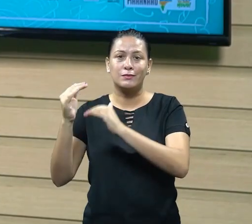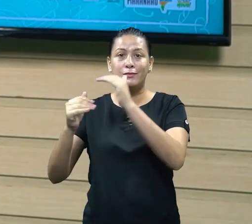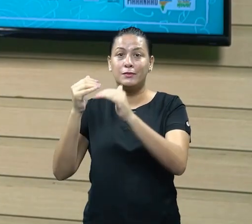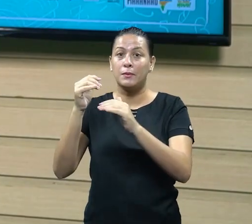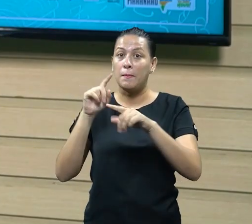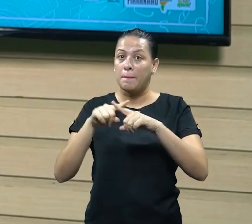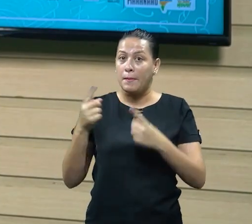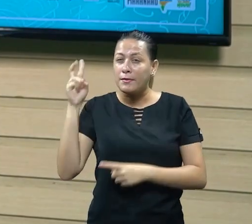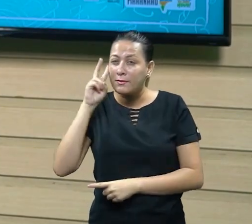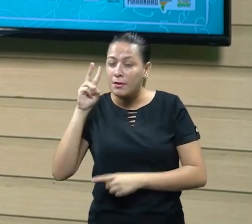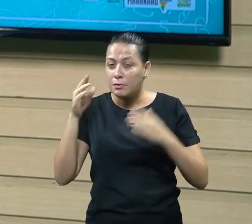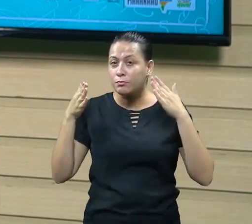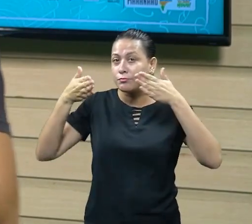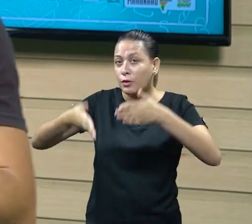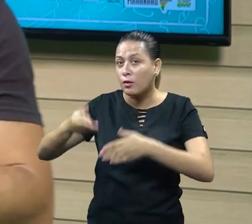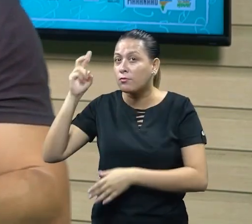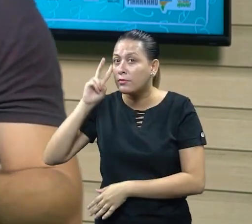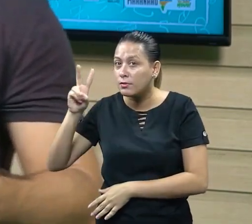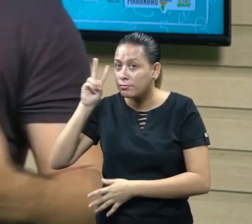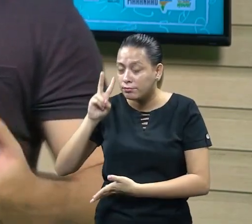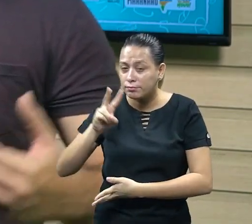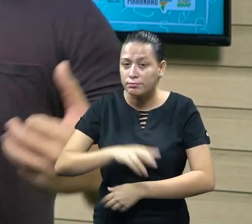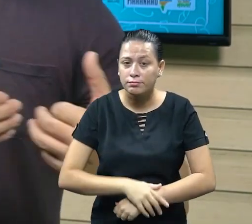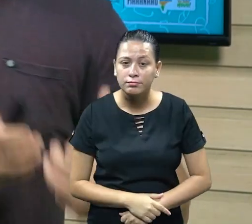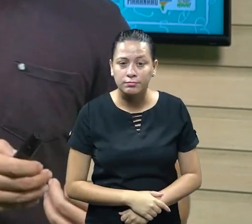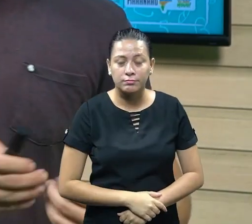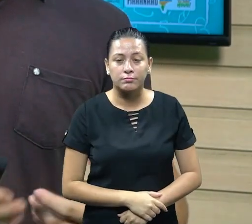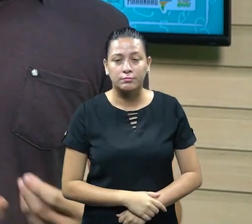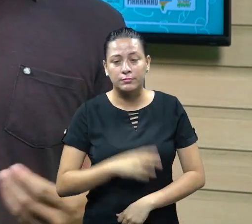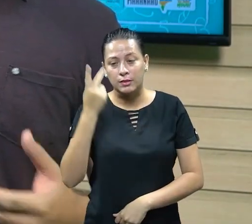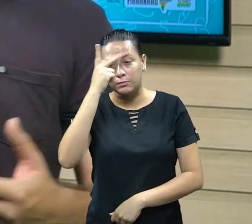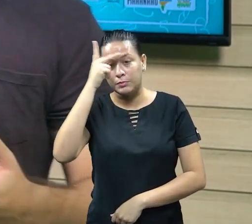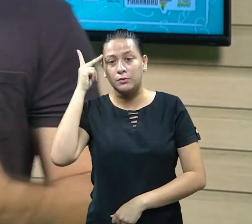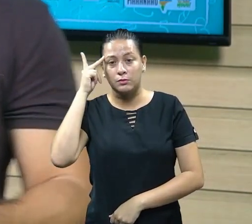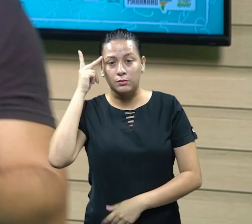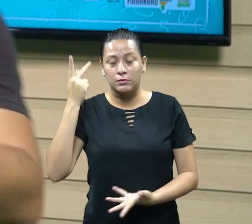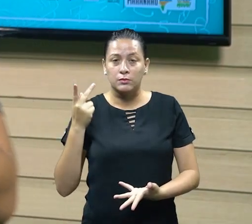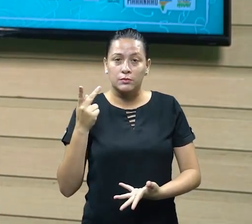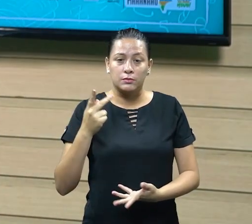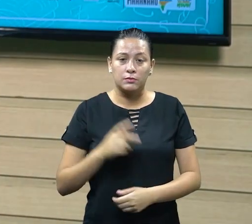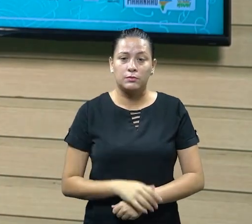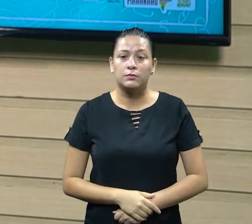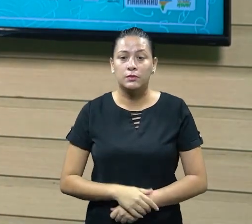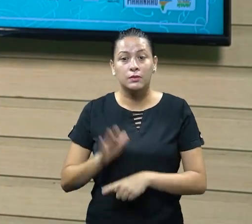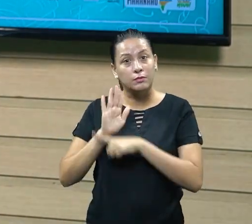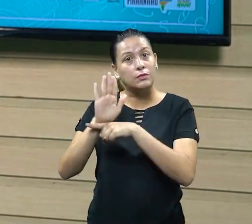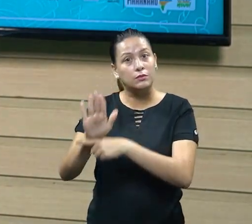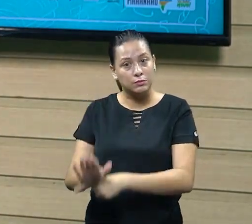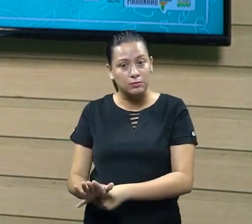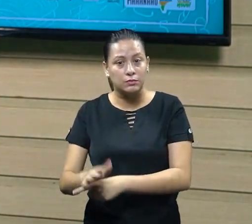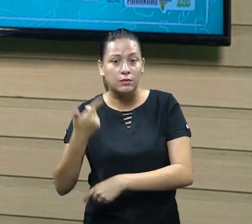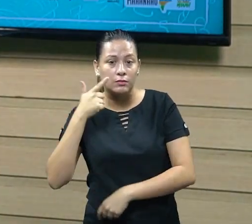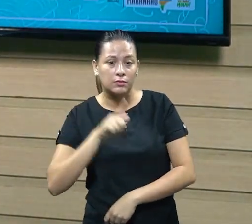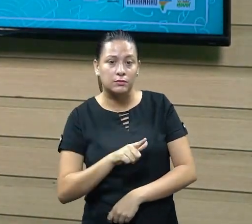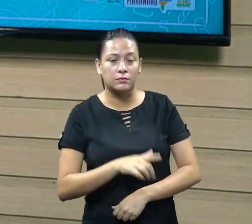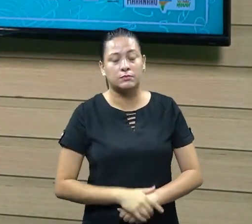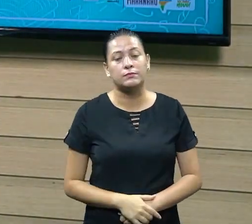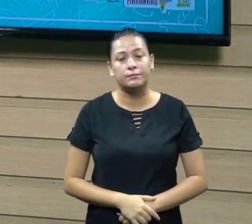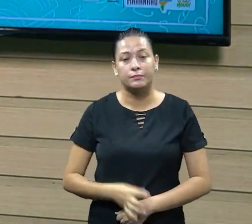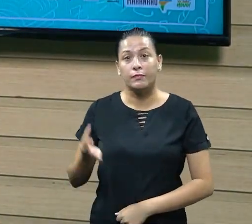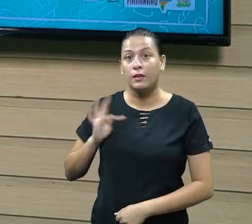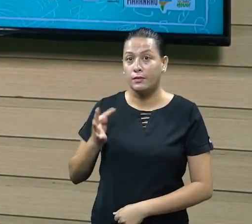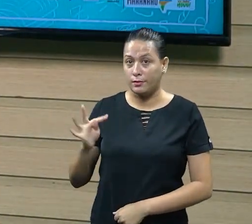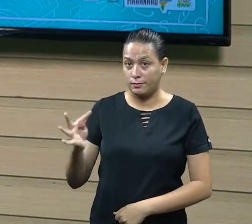nas pessoas. Quem vai ajudar no alcance dessas metas, no alcance desses objetivos, são as pessoas.